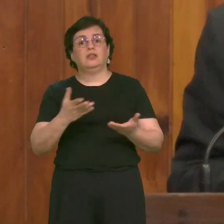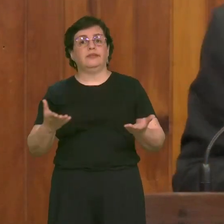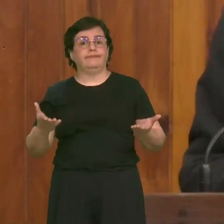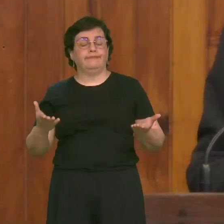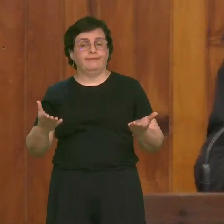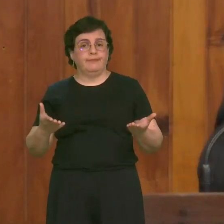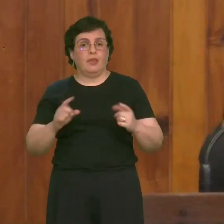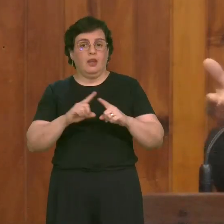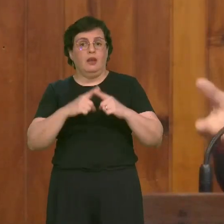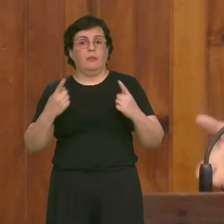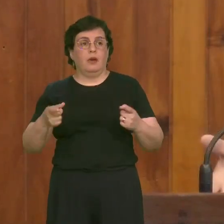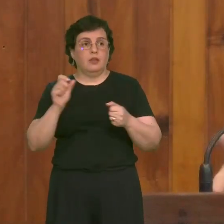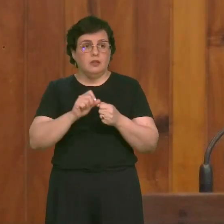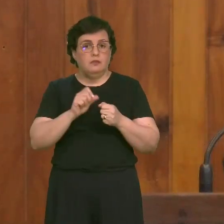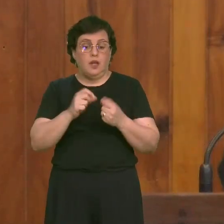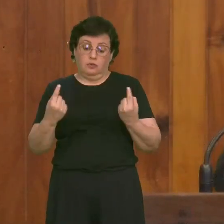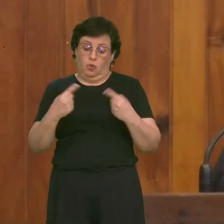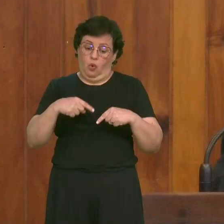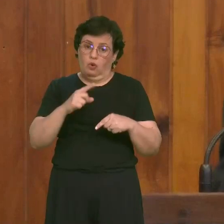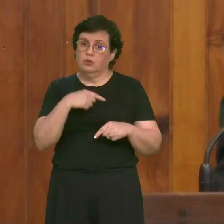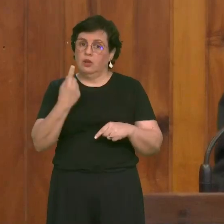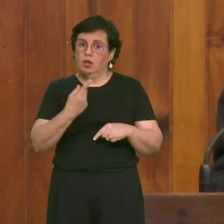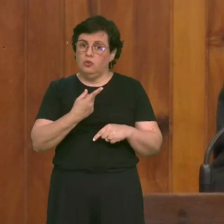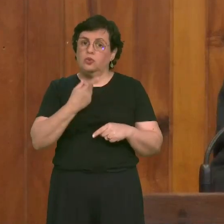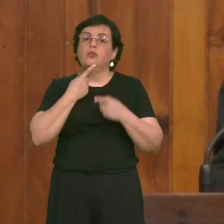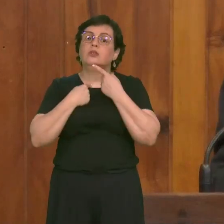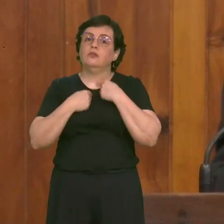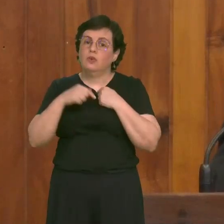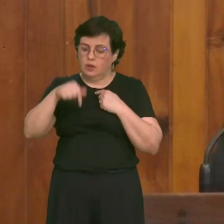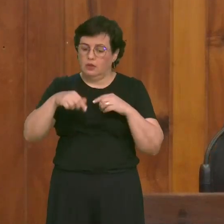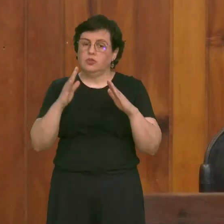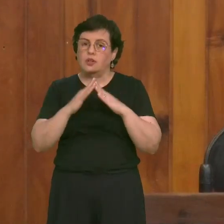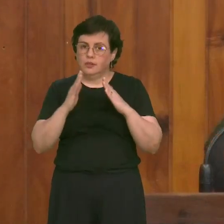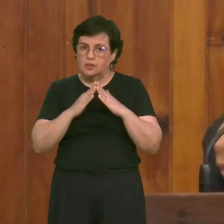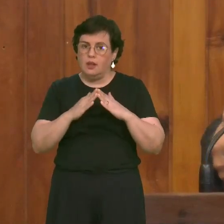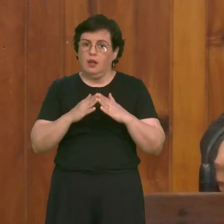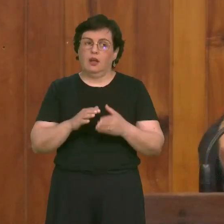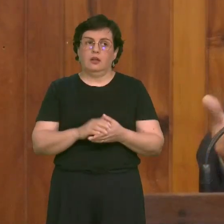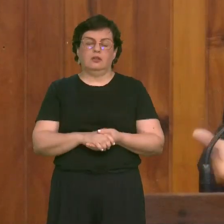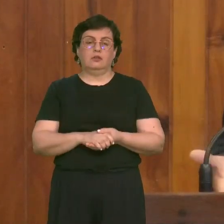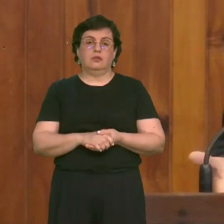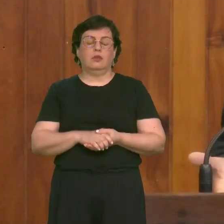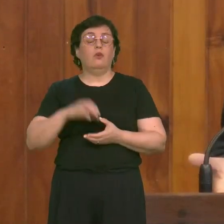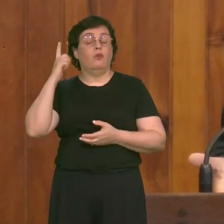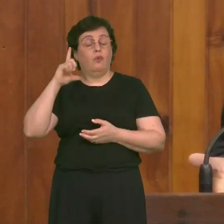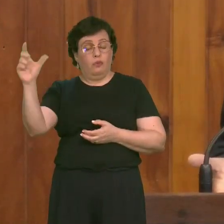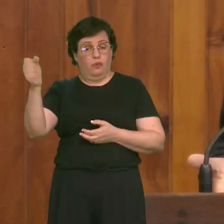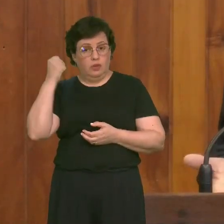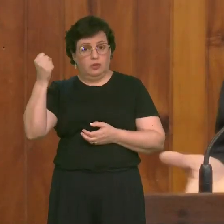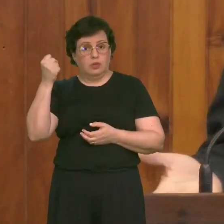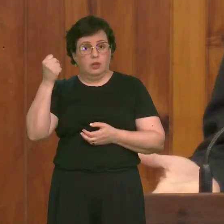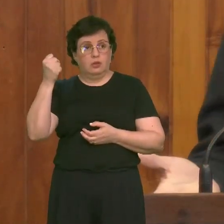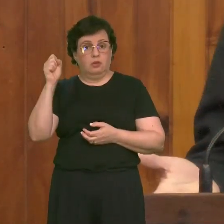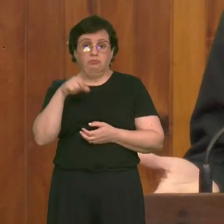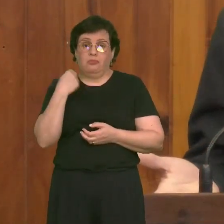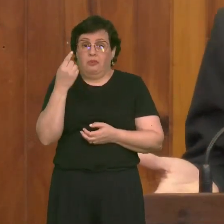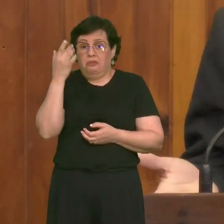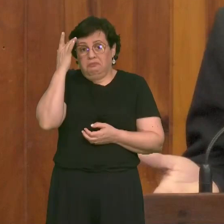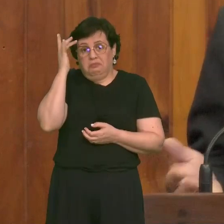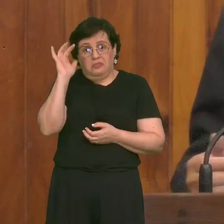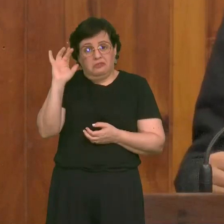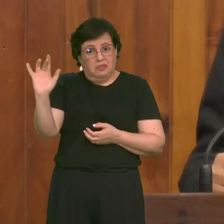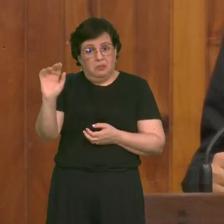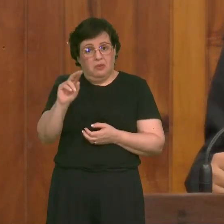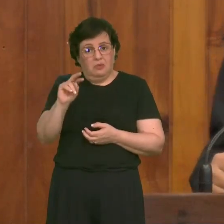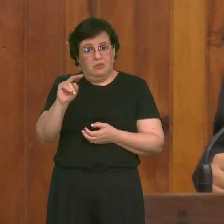foi feito contra a nossa vontade contra a vontade dessa casa e o vencedor Nós não sabemos como